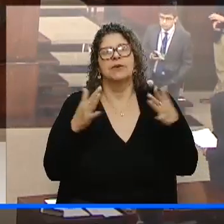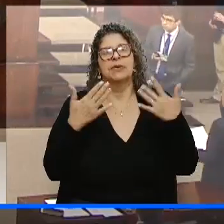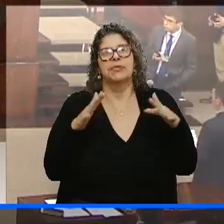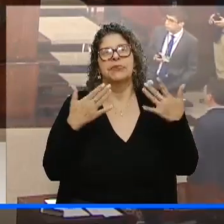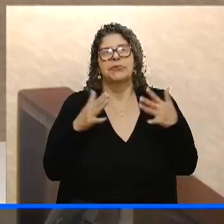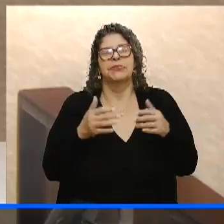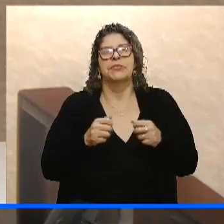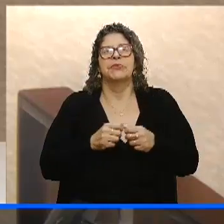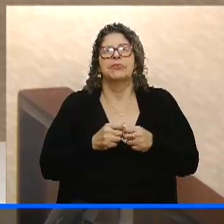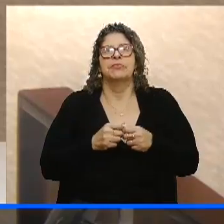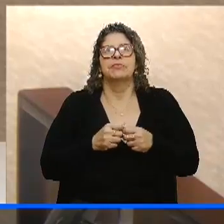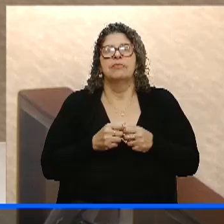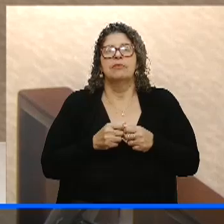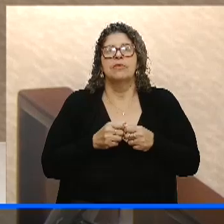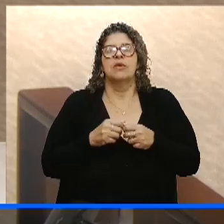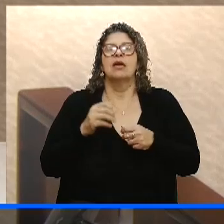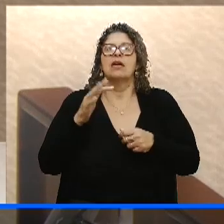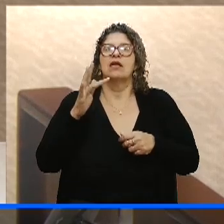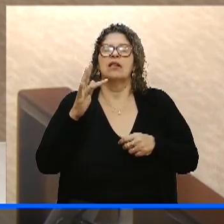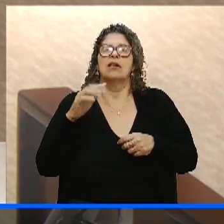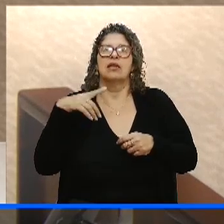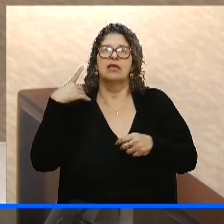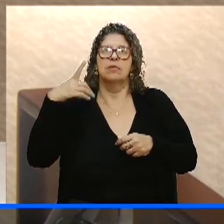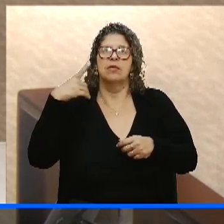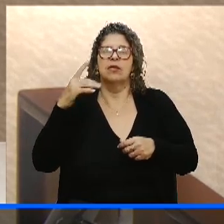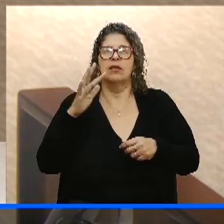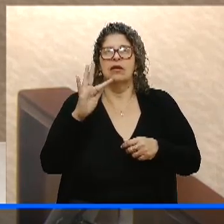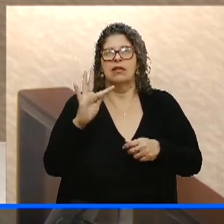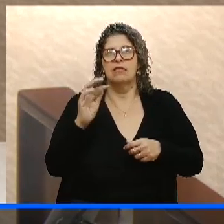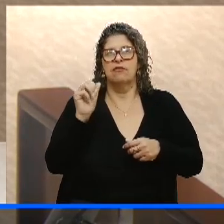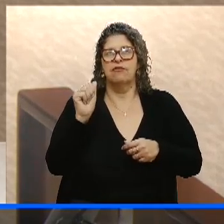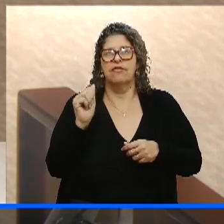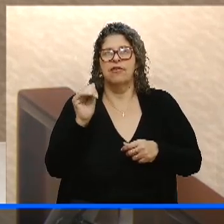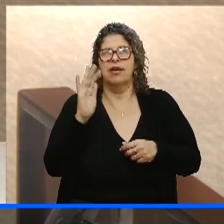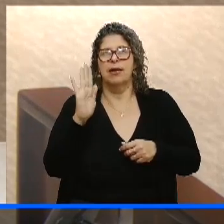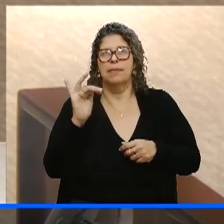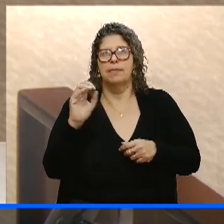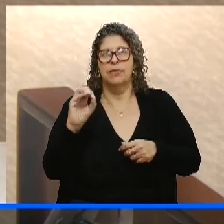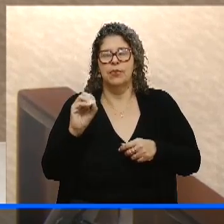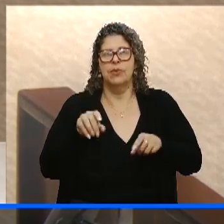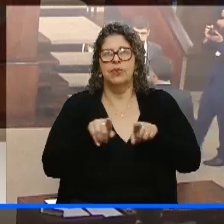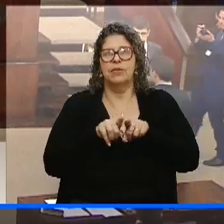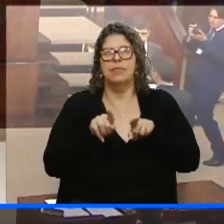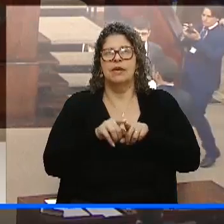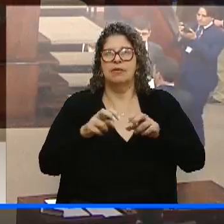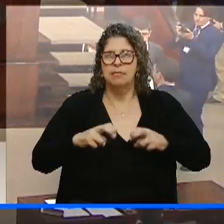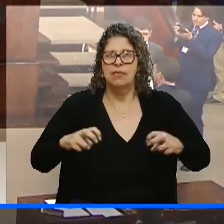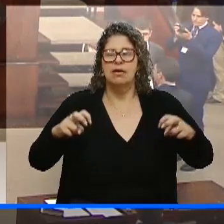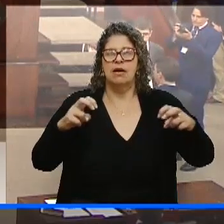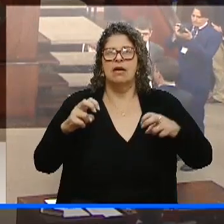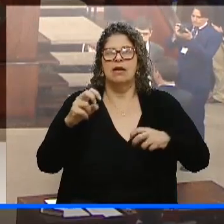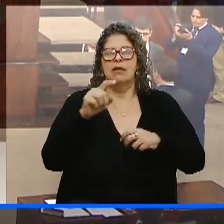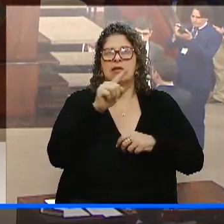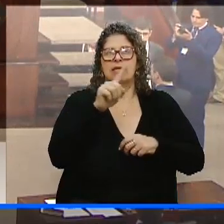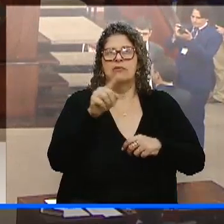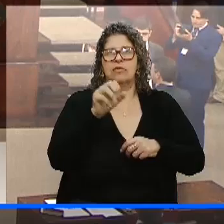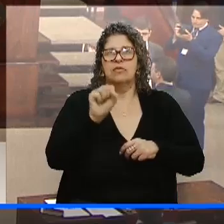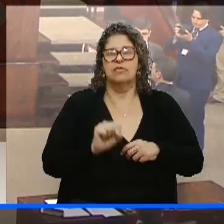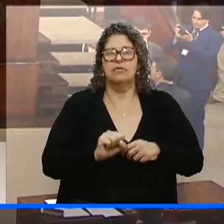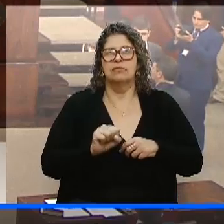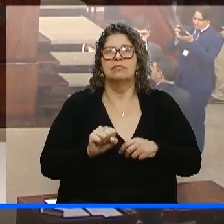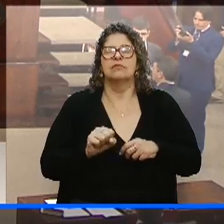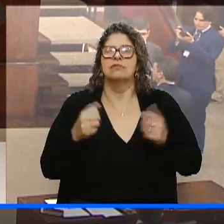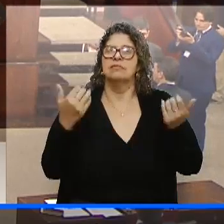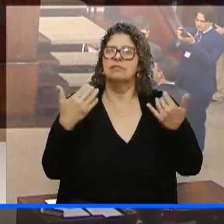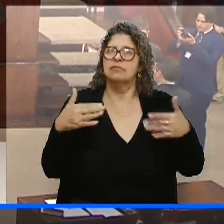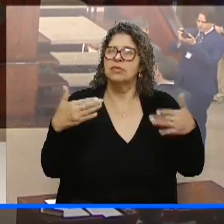deputado fábio branco pmdb e da bancada da zona sul gostaria de